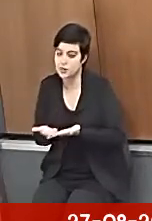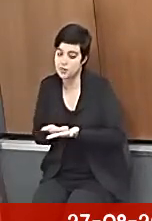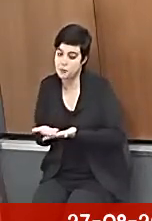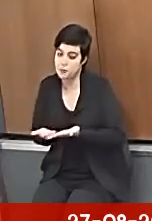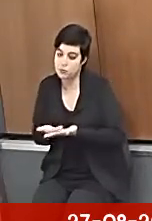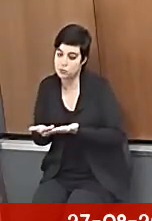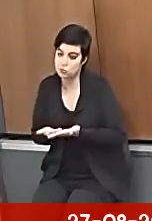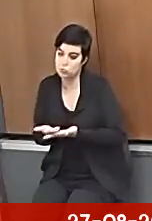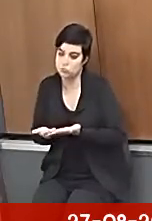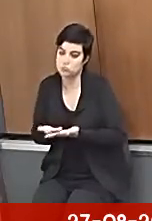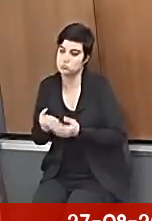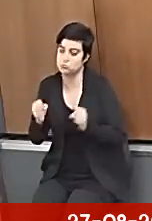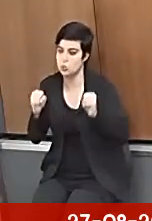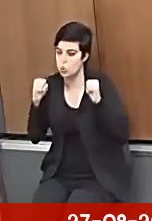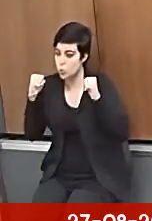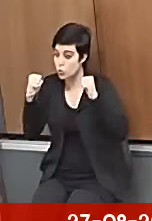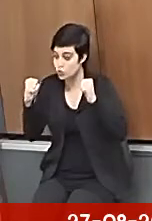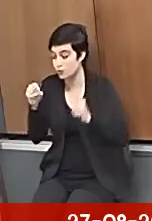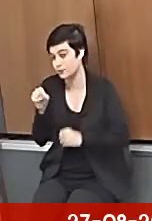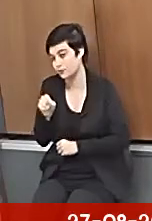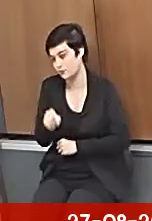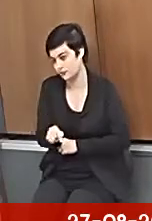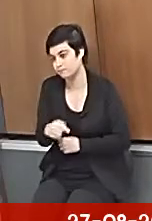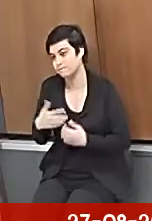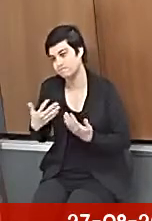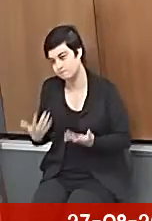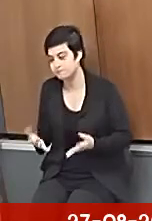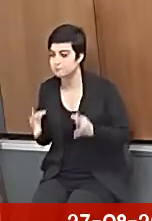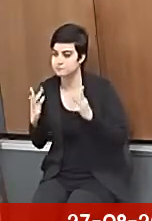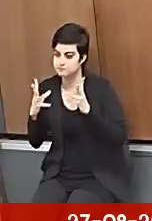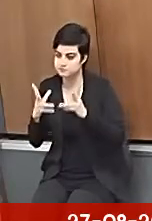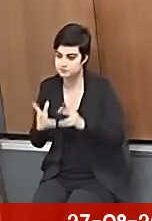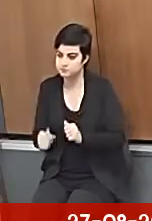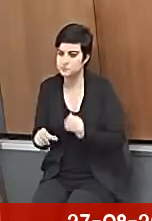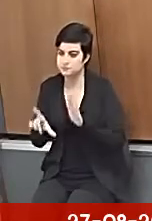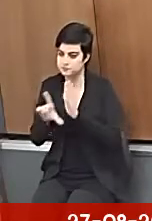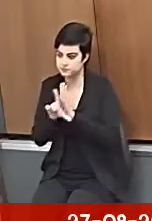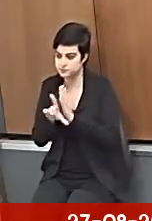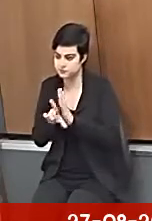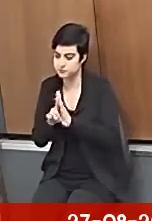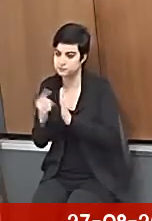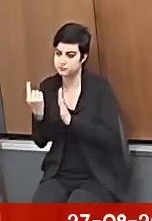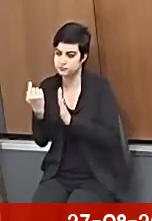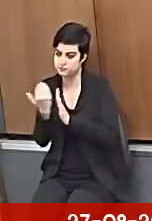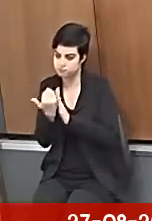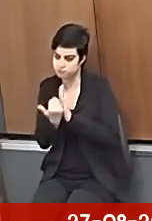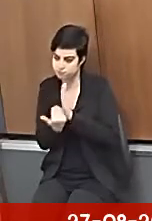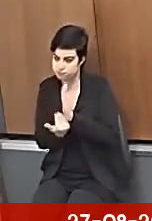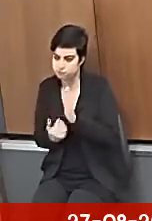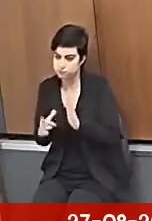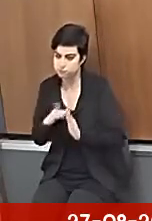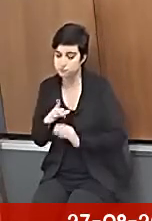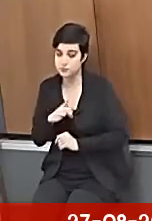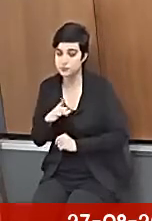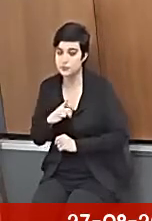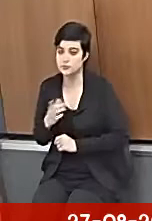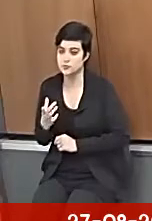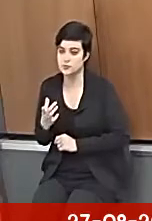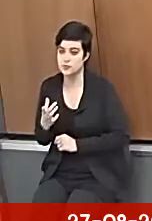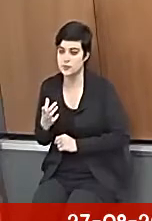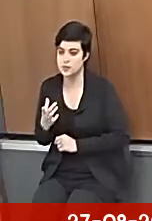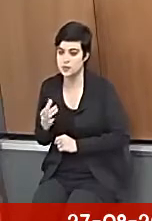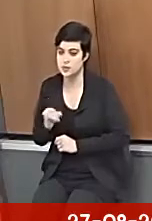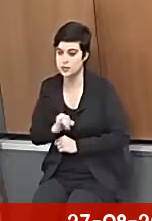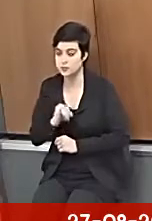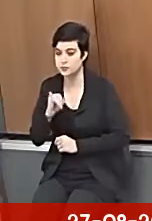de consumidor que é o torcedor claro que se aplica o código de defesa do consumidor subsidiariamente quando o estatuto do torcedor é